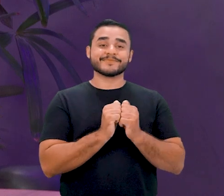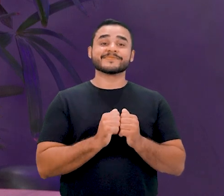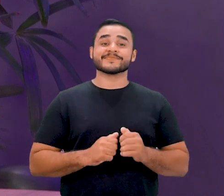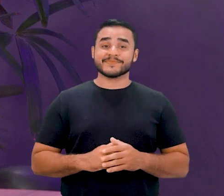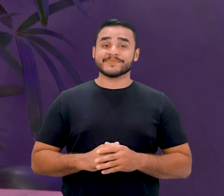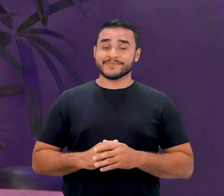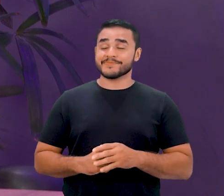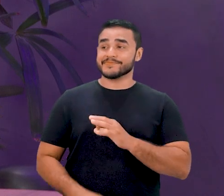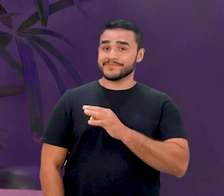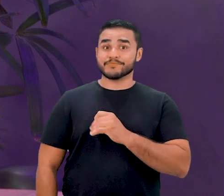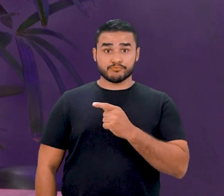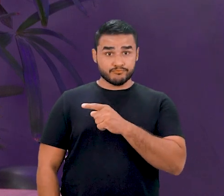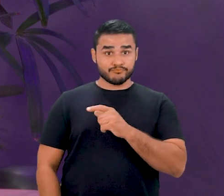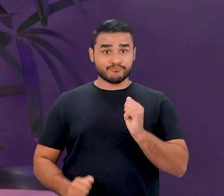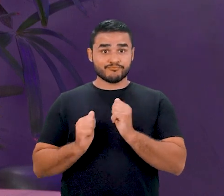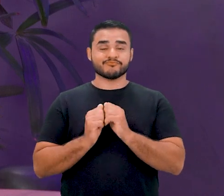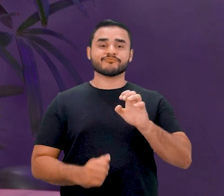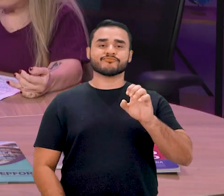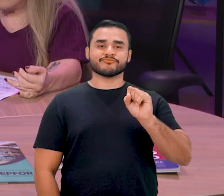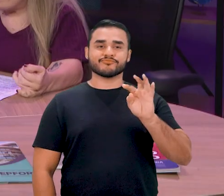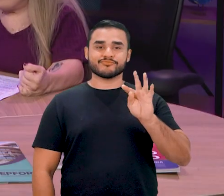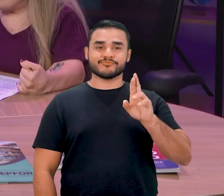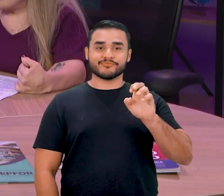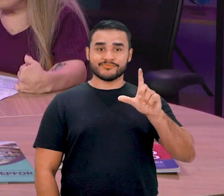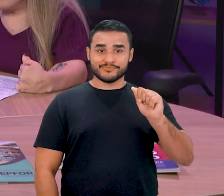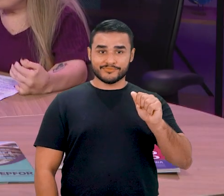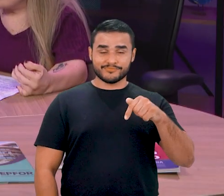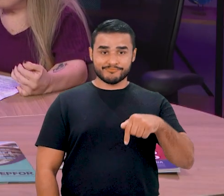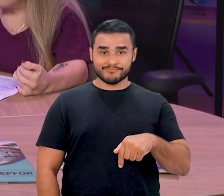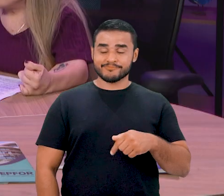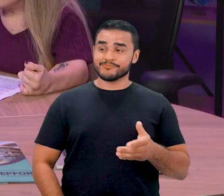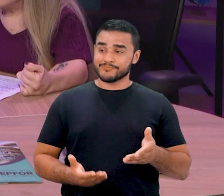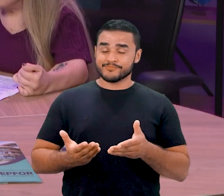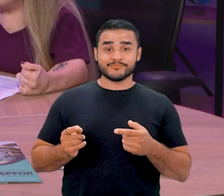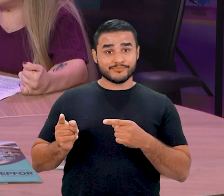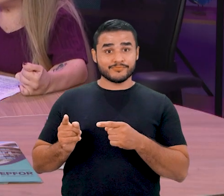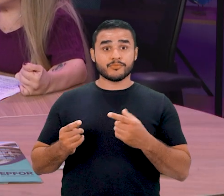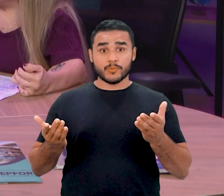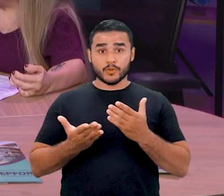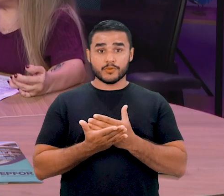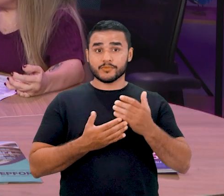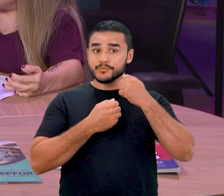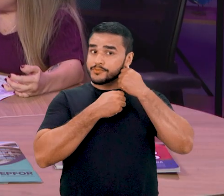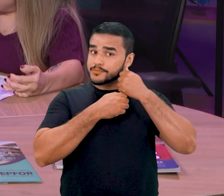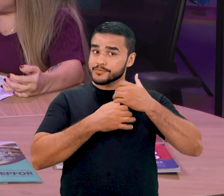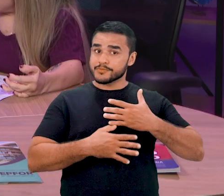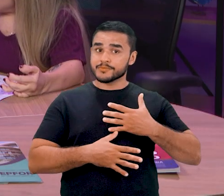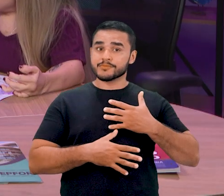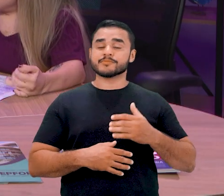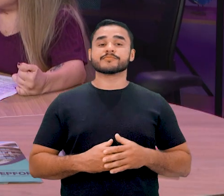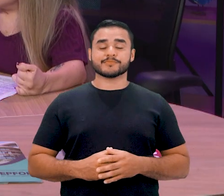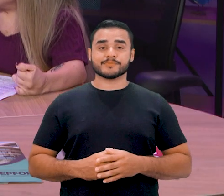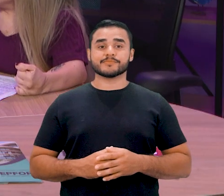gente está aqui também com a Estrela e a gente quer começar a fazer isso do programa, e eu decidi fazer nesse momento, a gente vai fazer nossa audiodescrição,